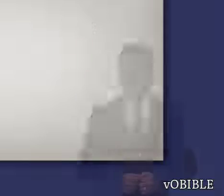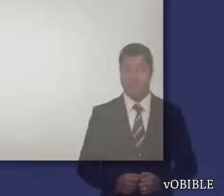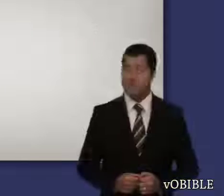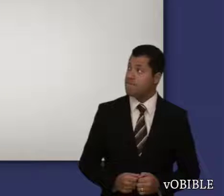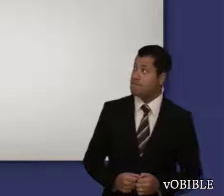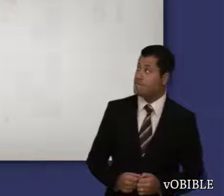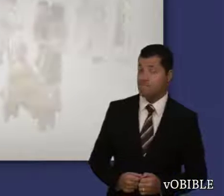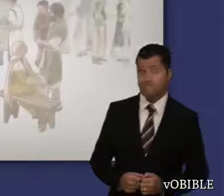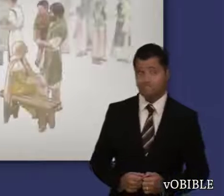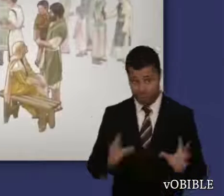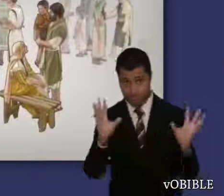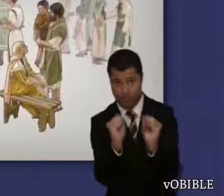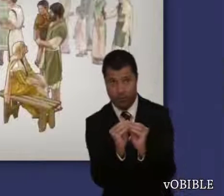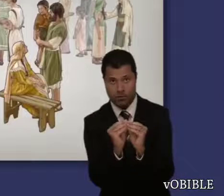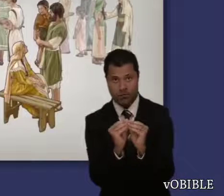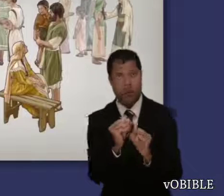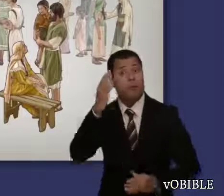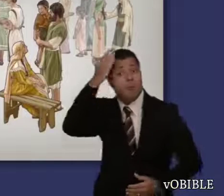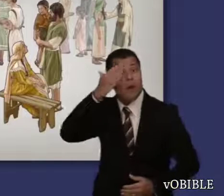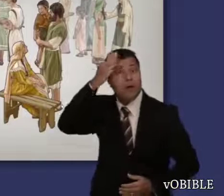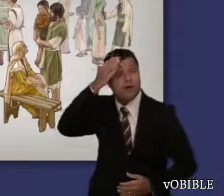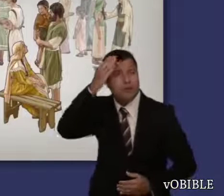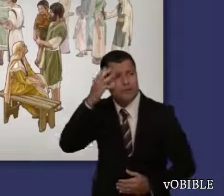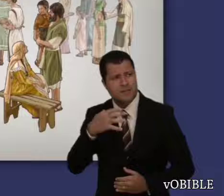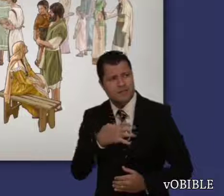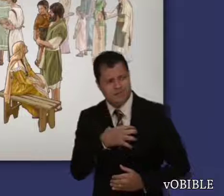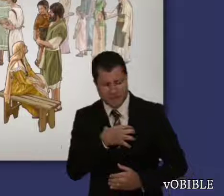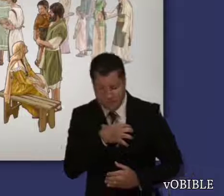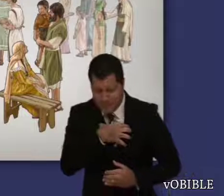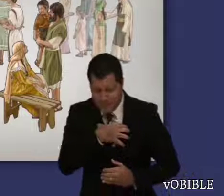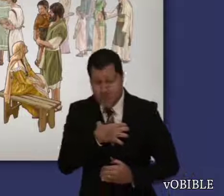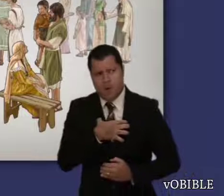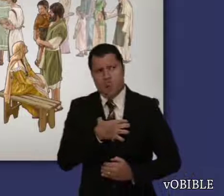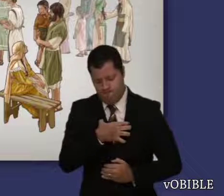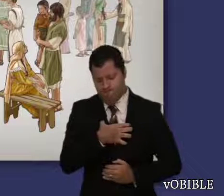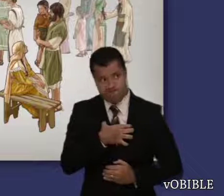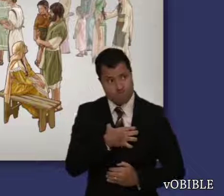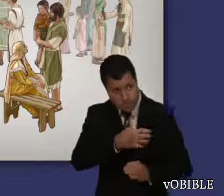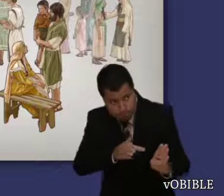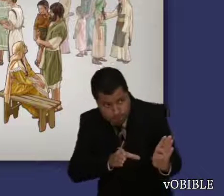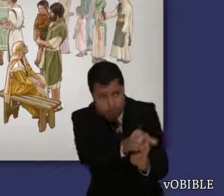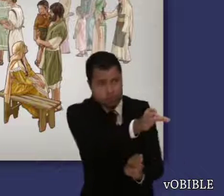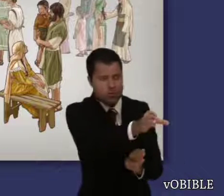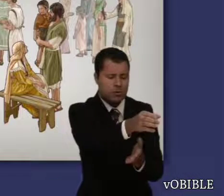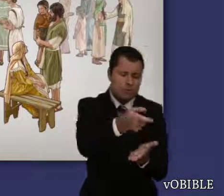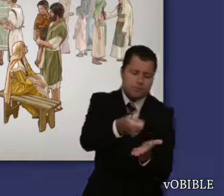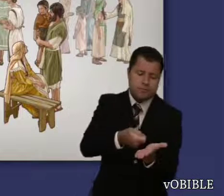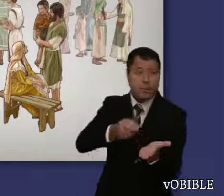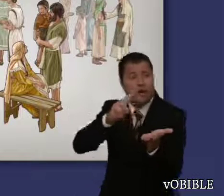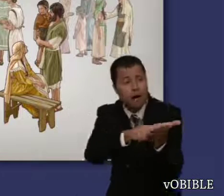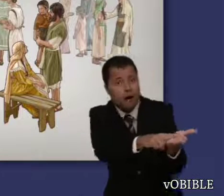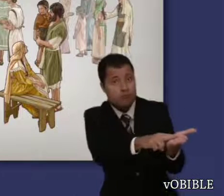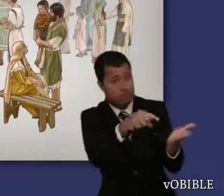No capítulo 2, Paulo garante que ama muito a congregação em Corinto, apesar dos conselhos bem fortes que ele tinha dado em sua